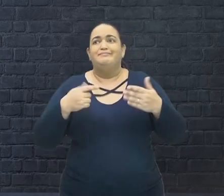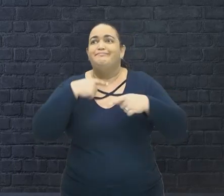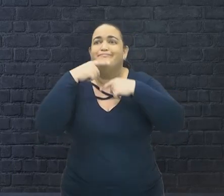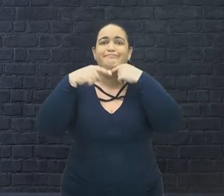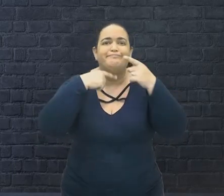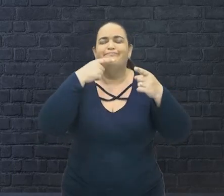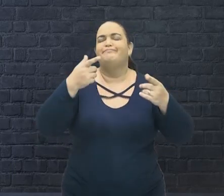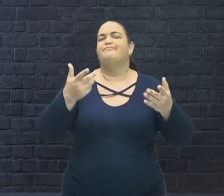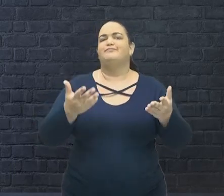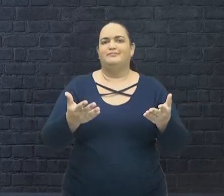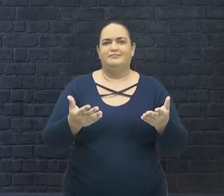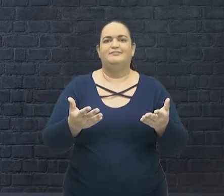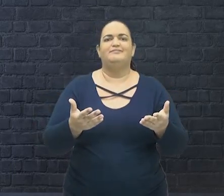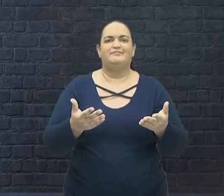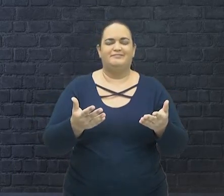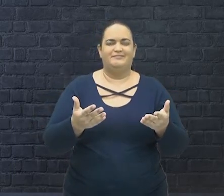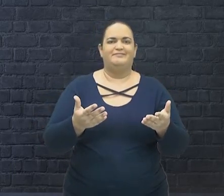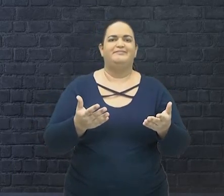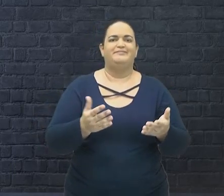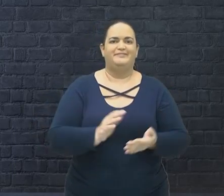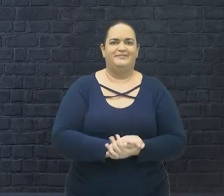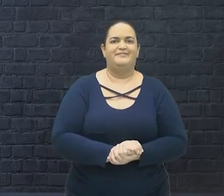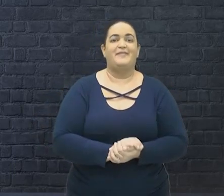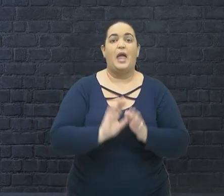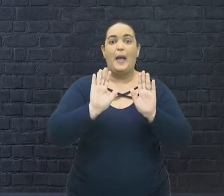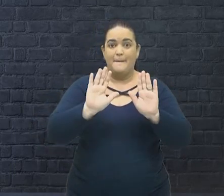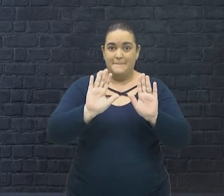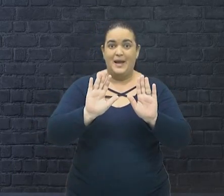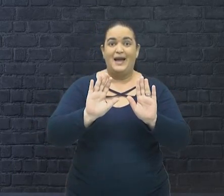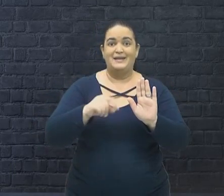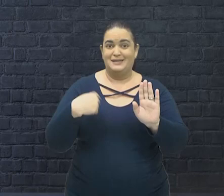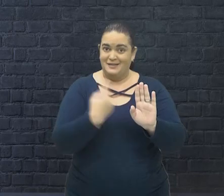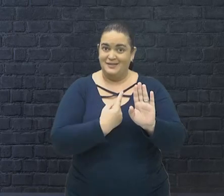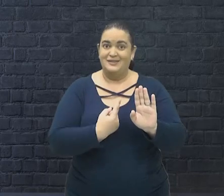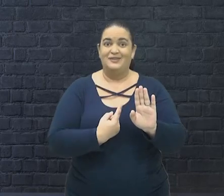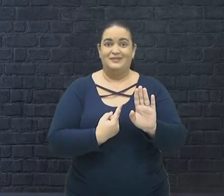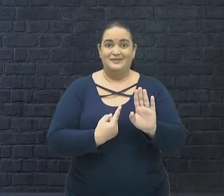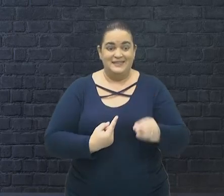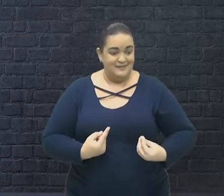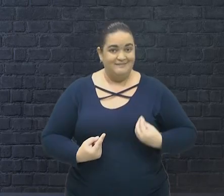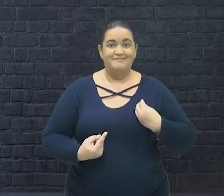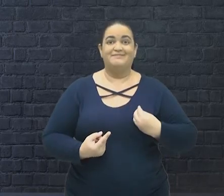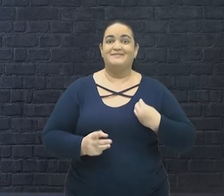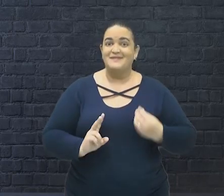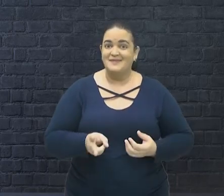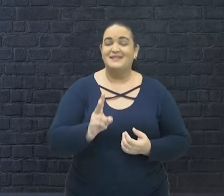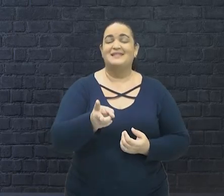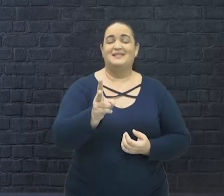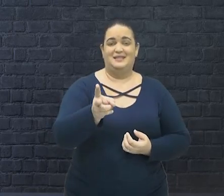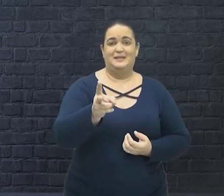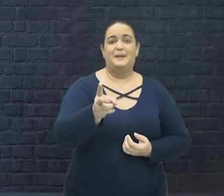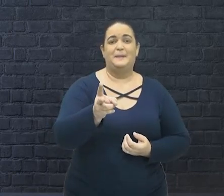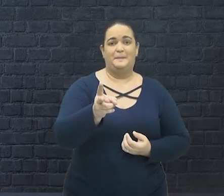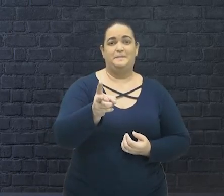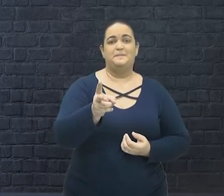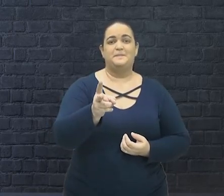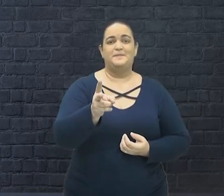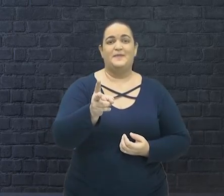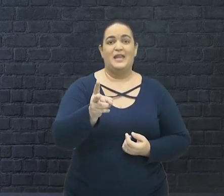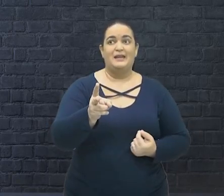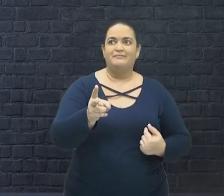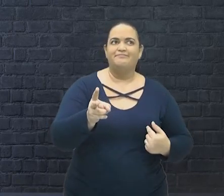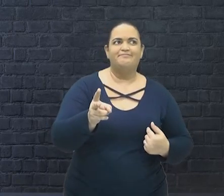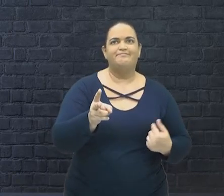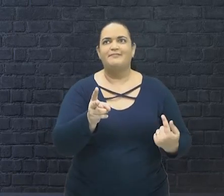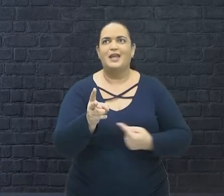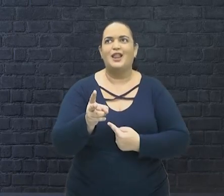incerteza, mas uma certeza que temos é que estamos aqui e as formas que formos criando para